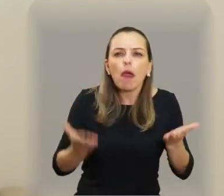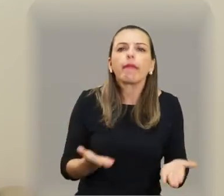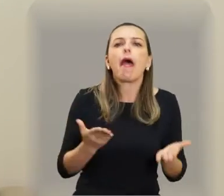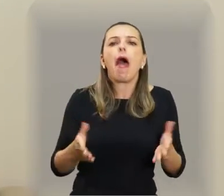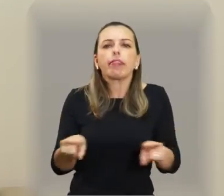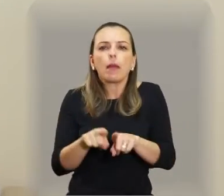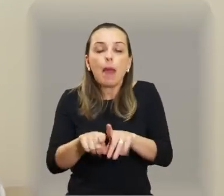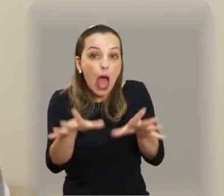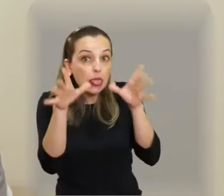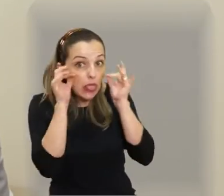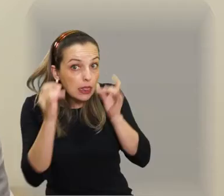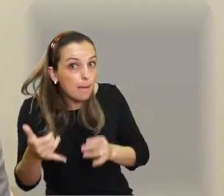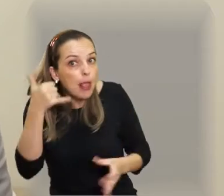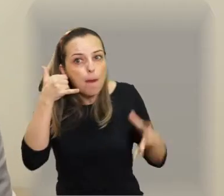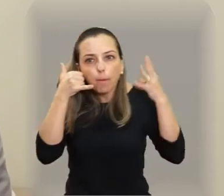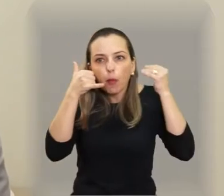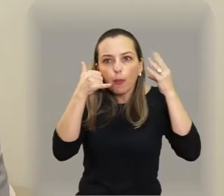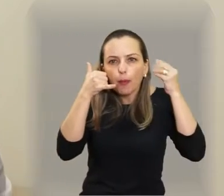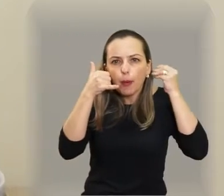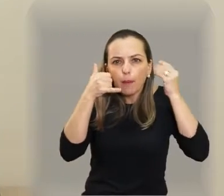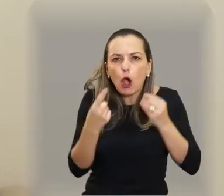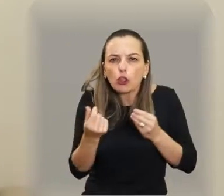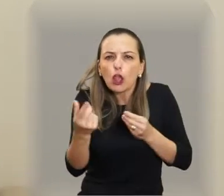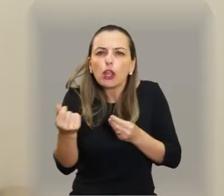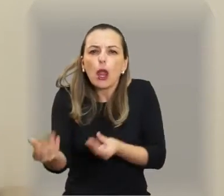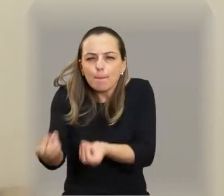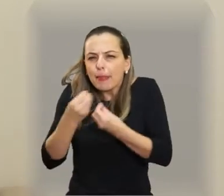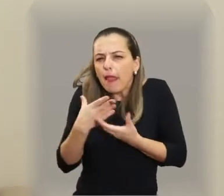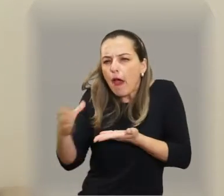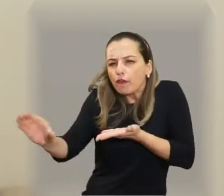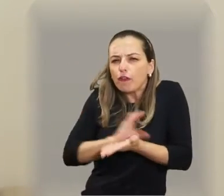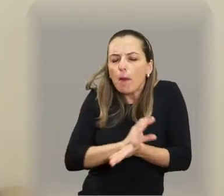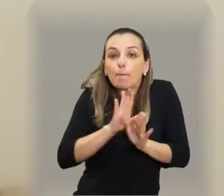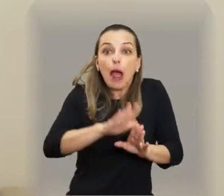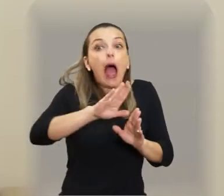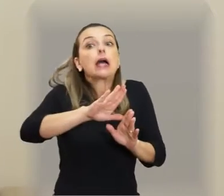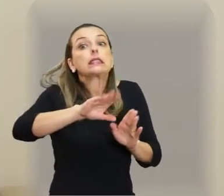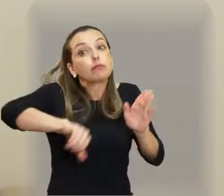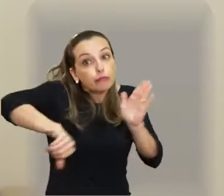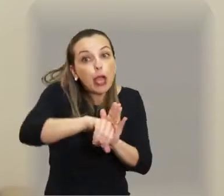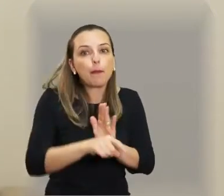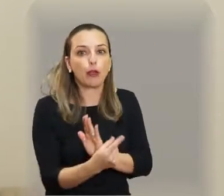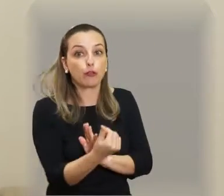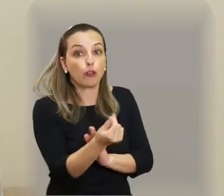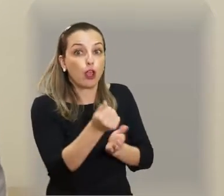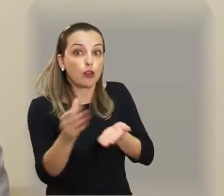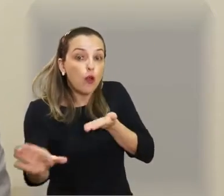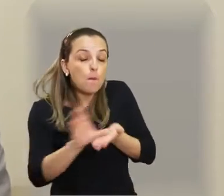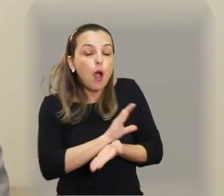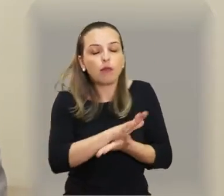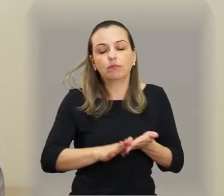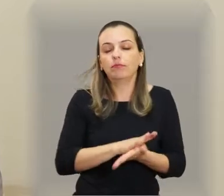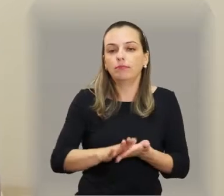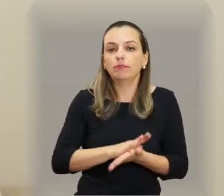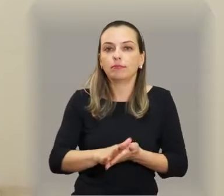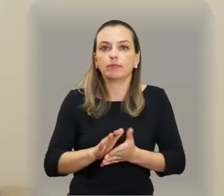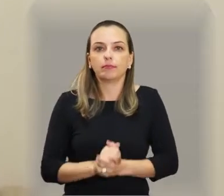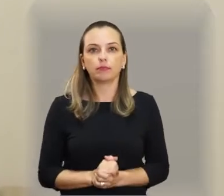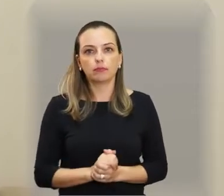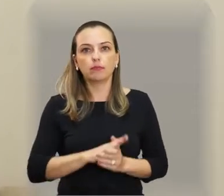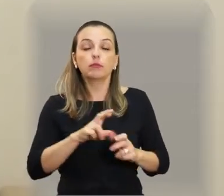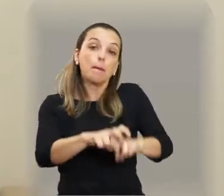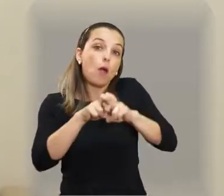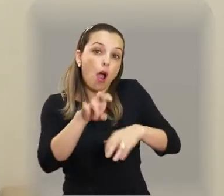ter que ir atrás de uma linha de crédito preciso muito bem o juros cuidado com cremes tem muita gente recebendo de